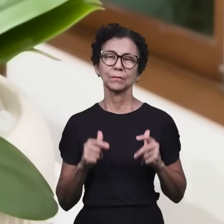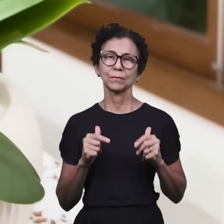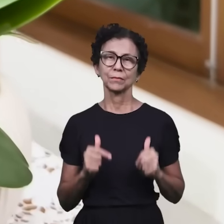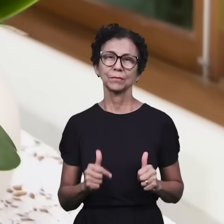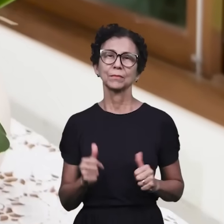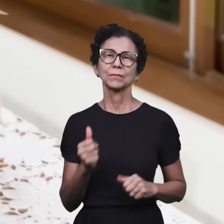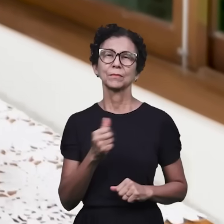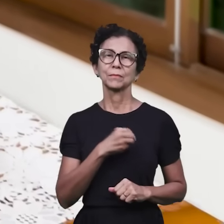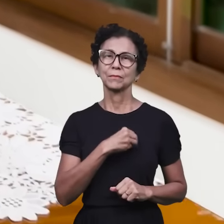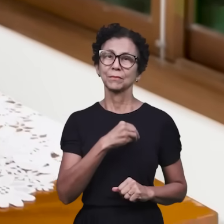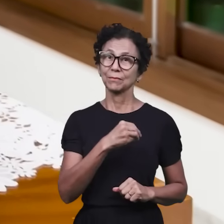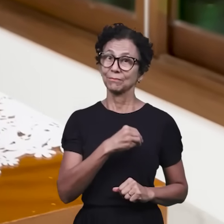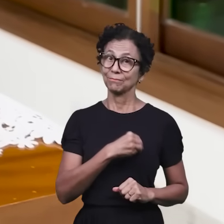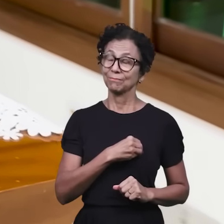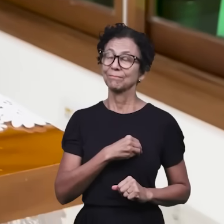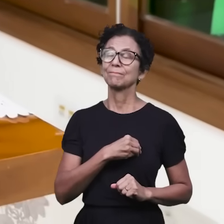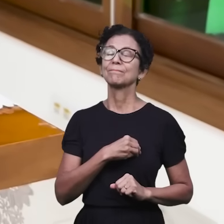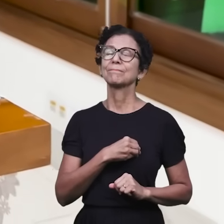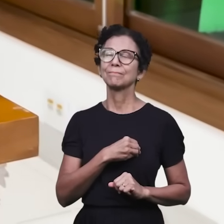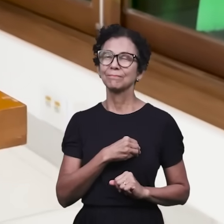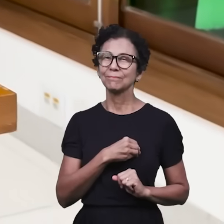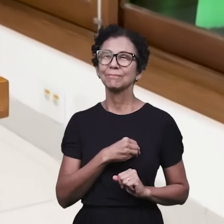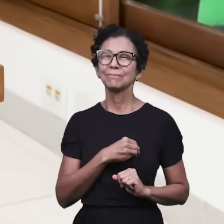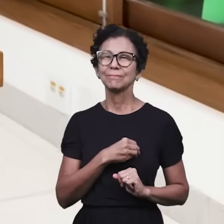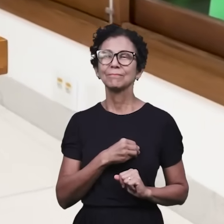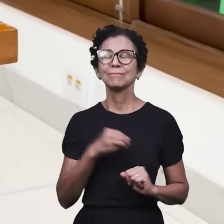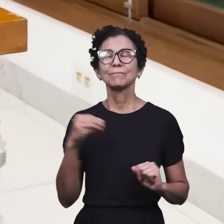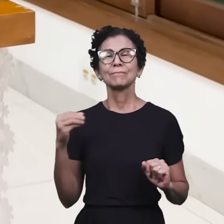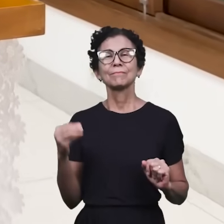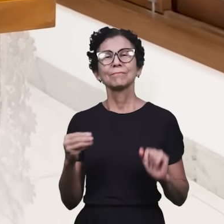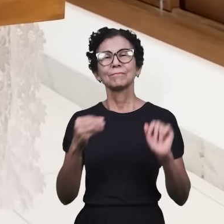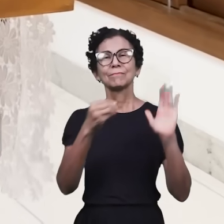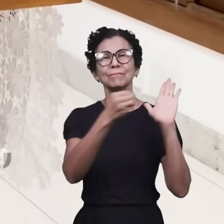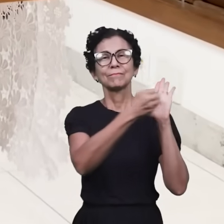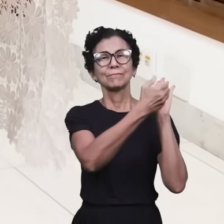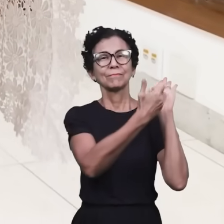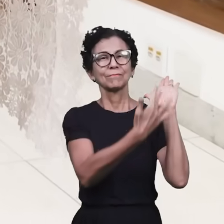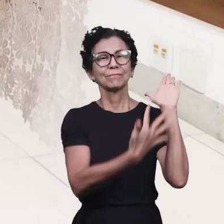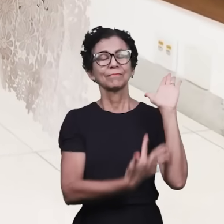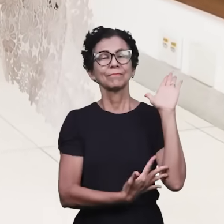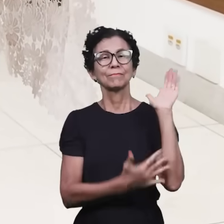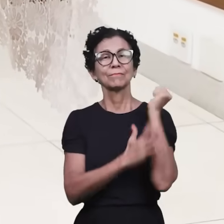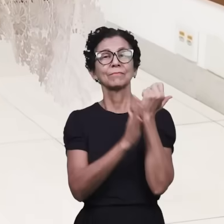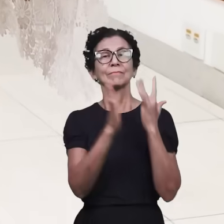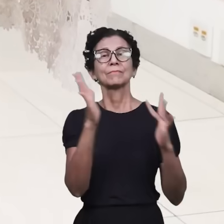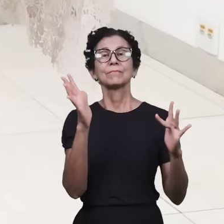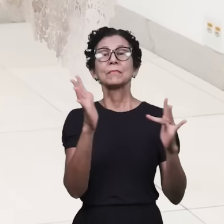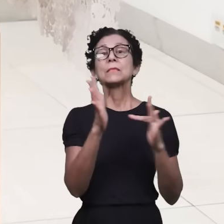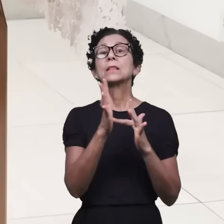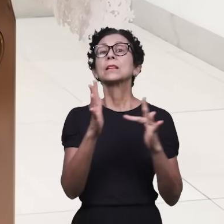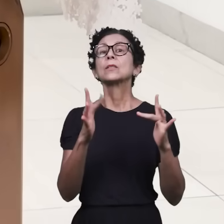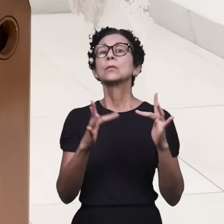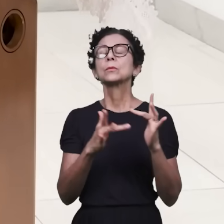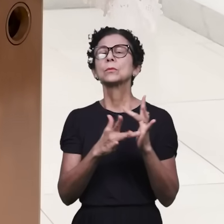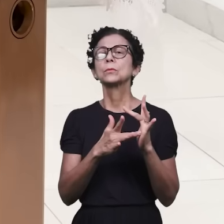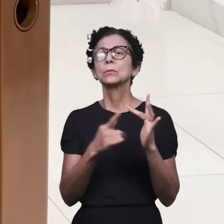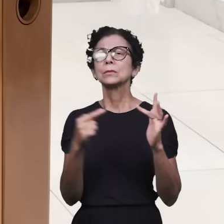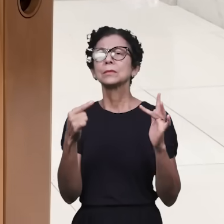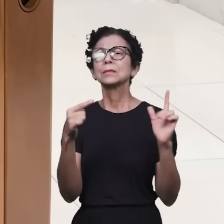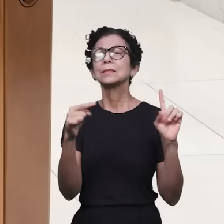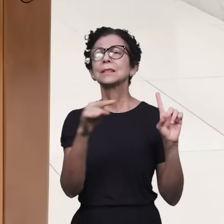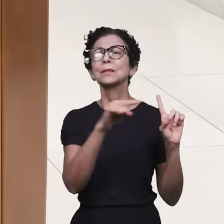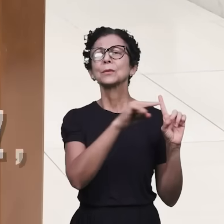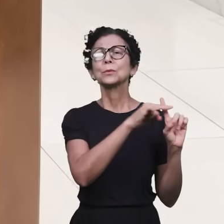O sangue de Jesus vertido ali